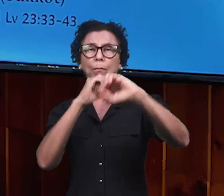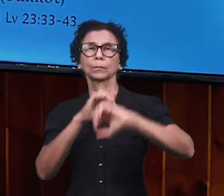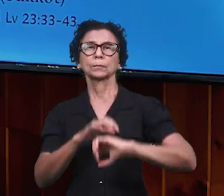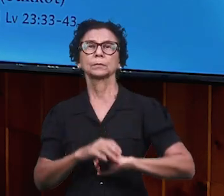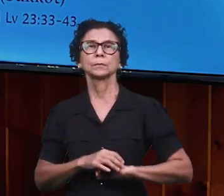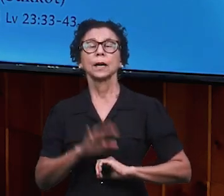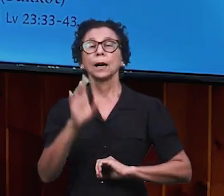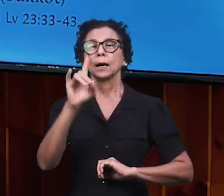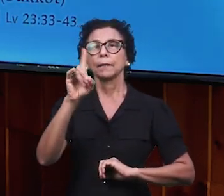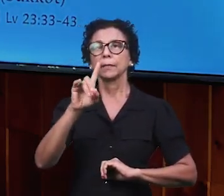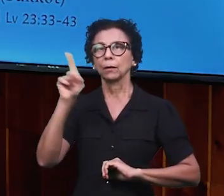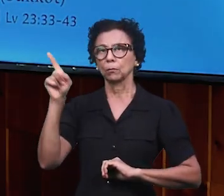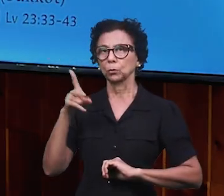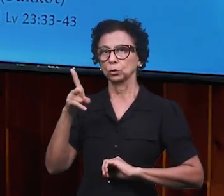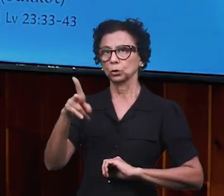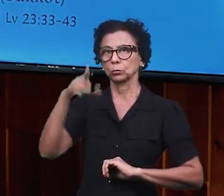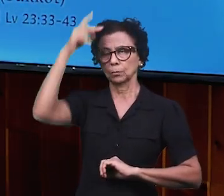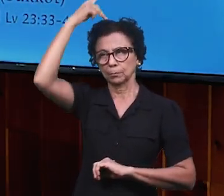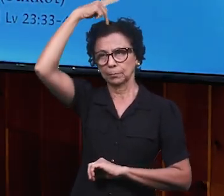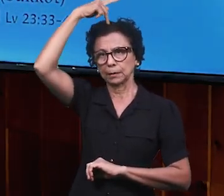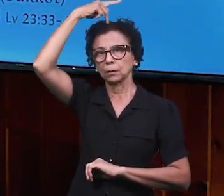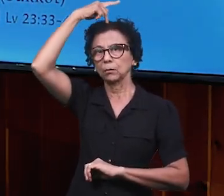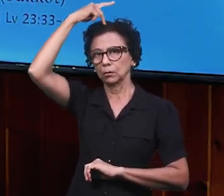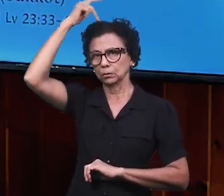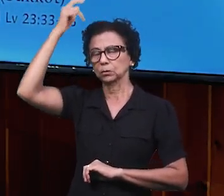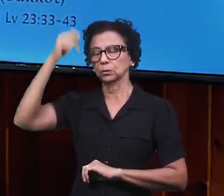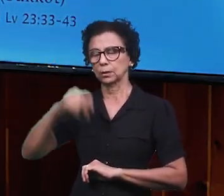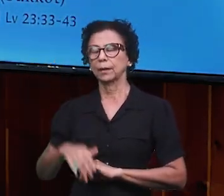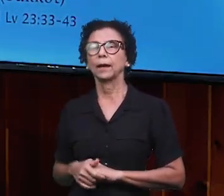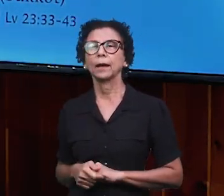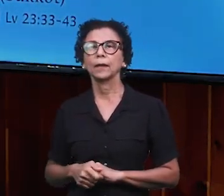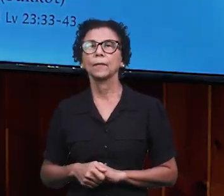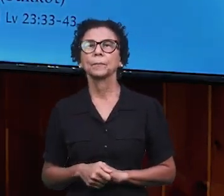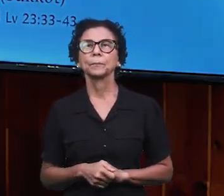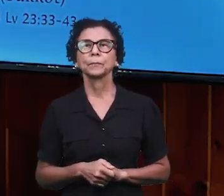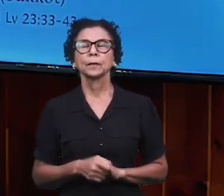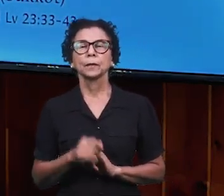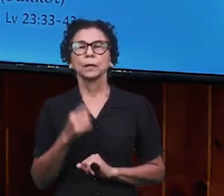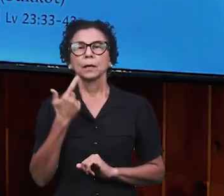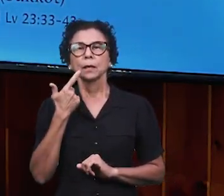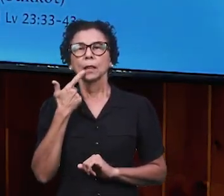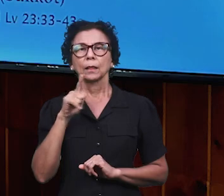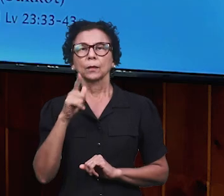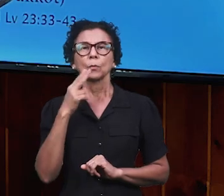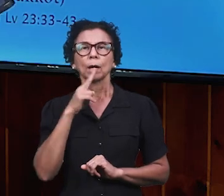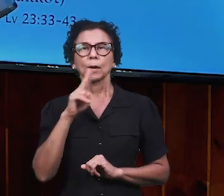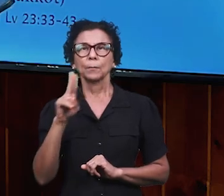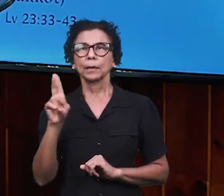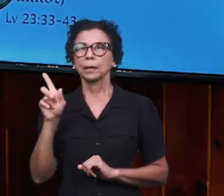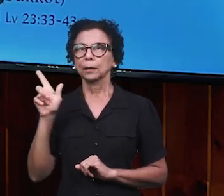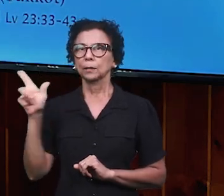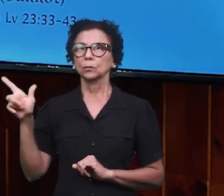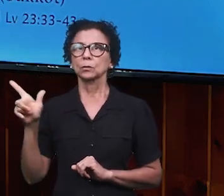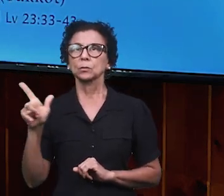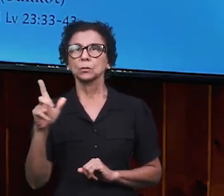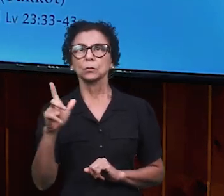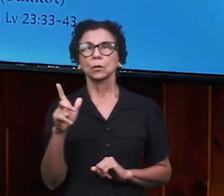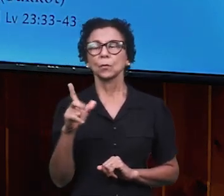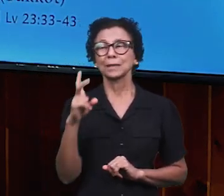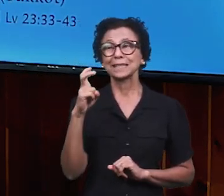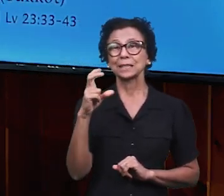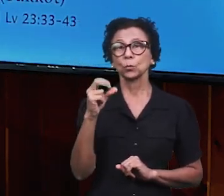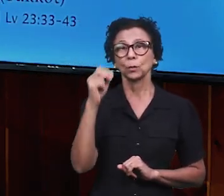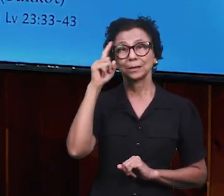Não, vamos a Pentecostes, faltou Pentecostes. Pentecostes é Shavuot, e aqui são 50 dias dessa